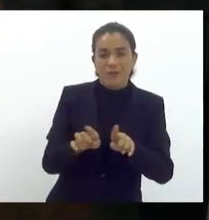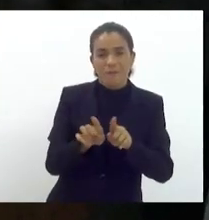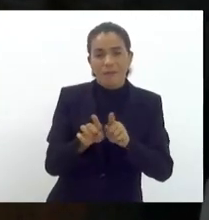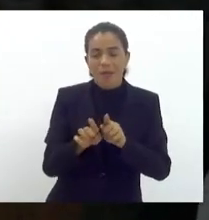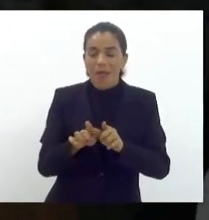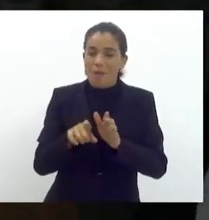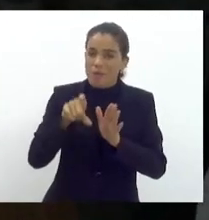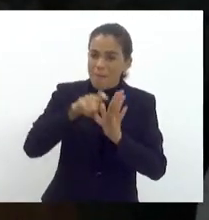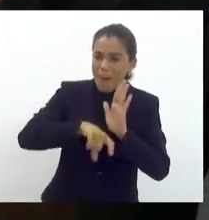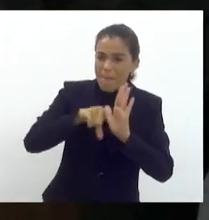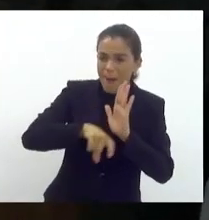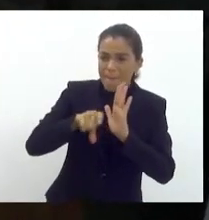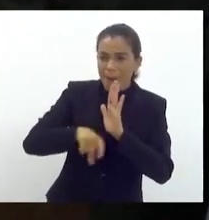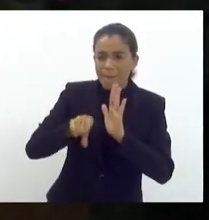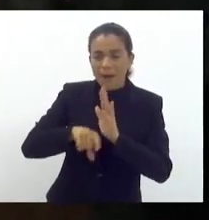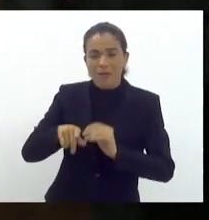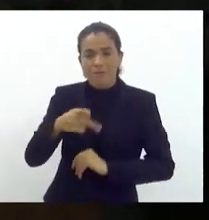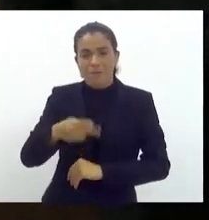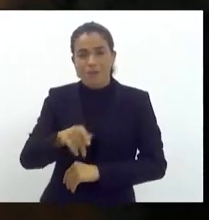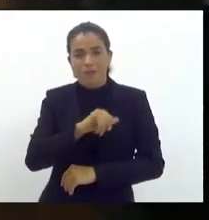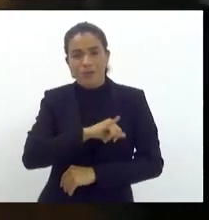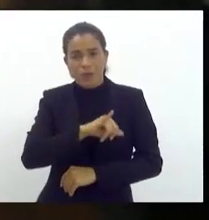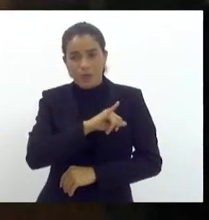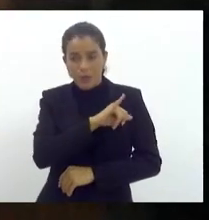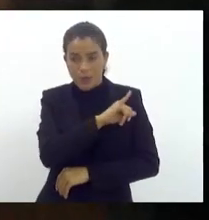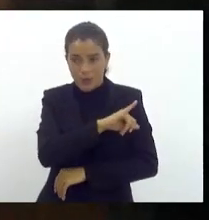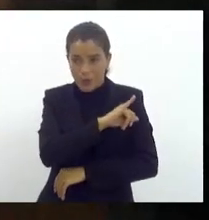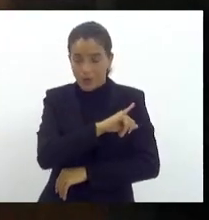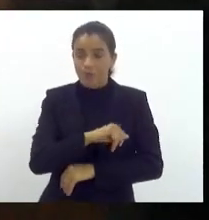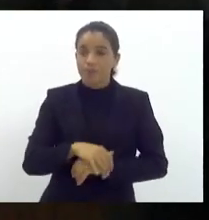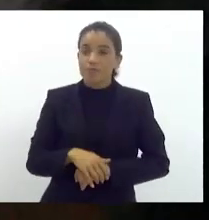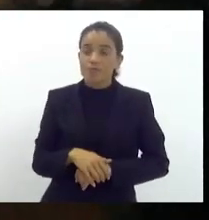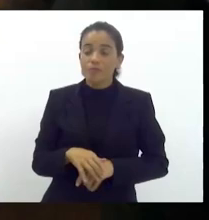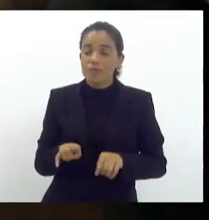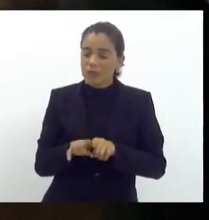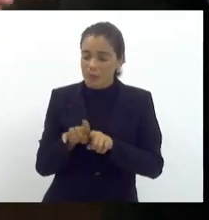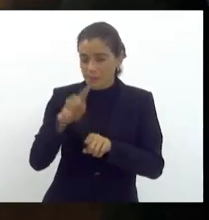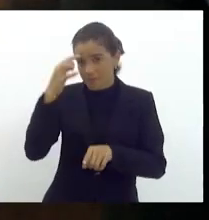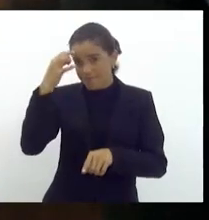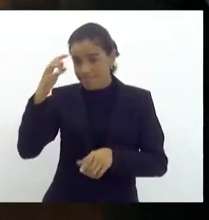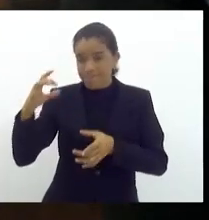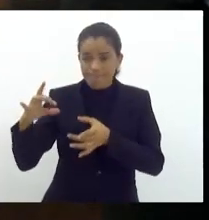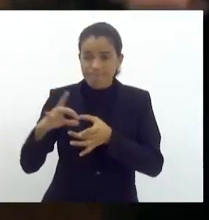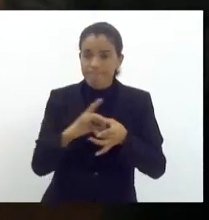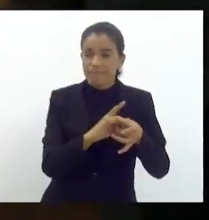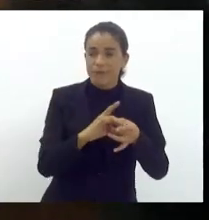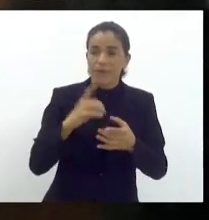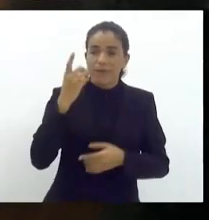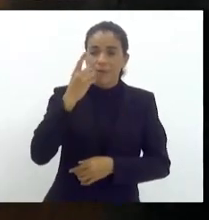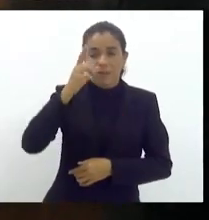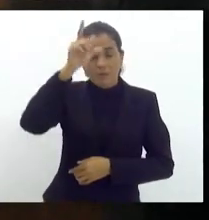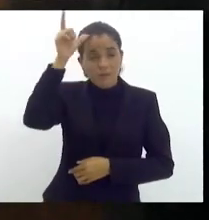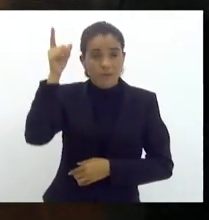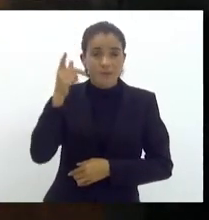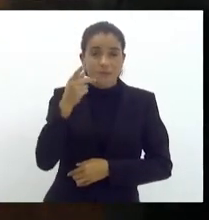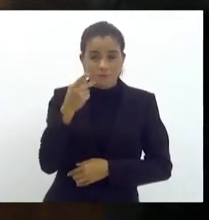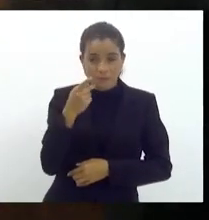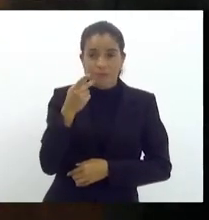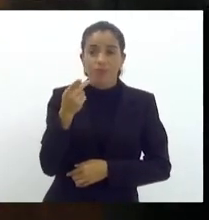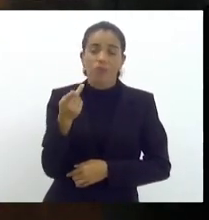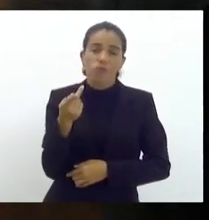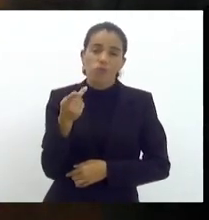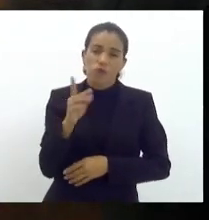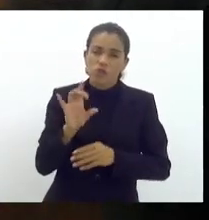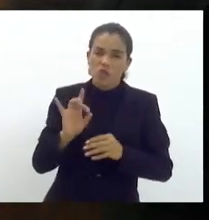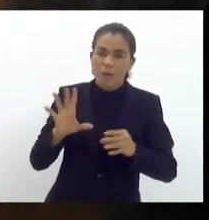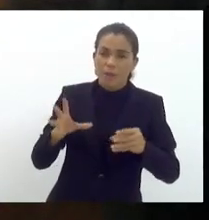do Estado do Rio de Janeiro garantir com isso na lógica que o Deputado Luiz Paulo falou é uma questão importante já